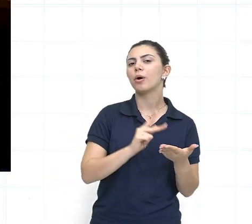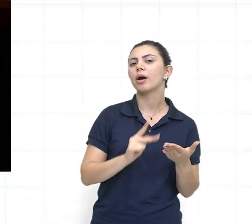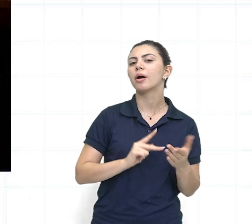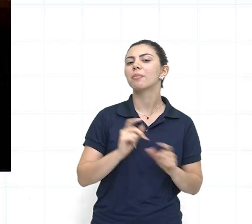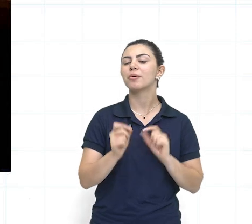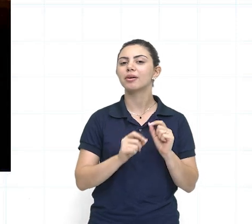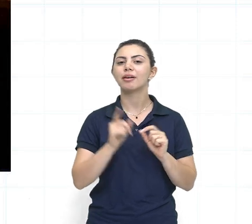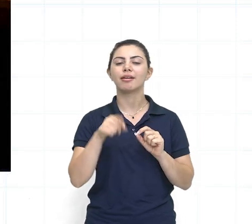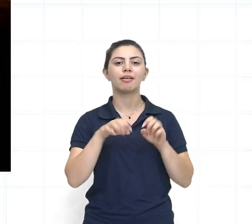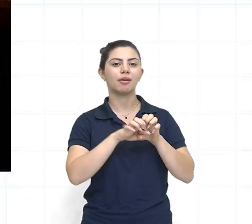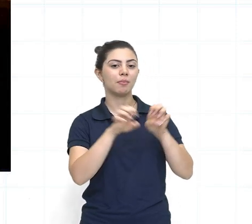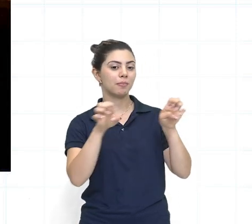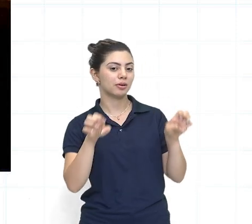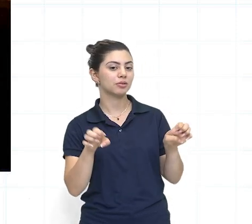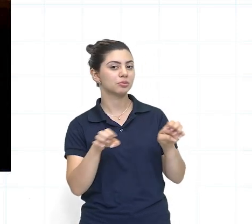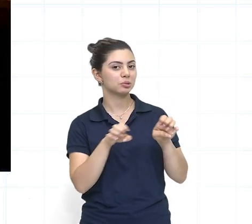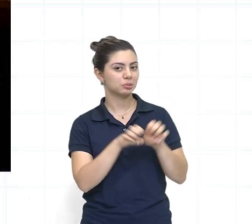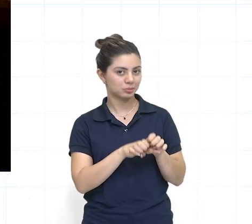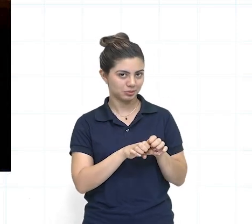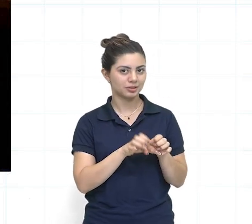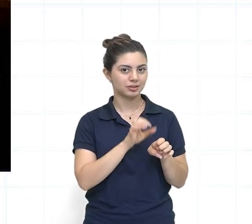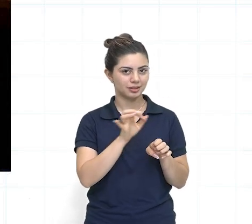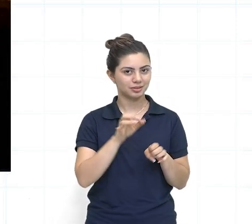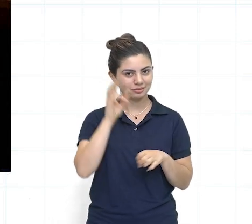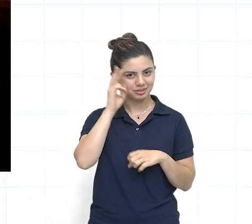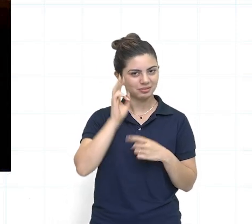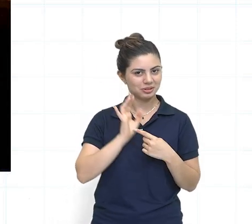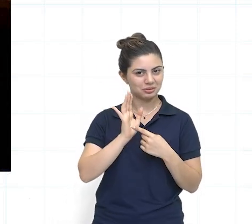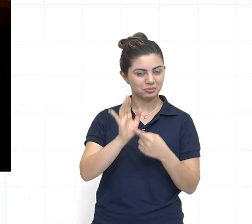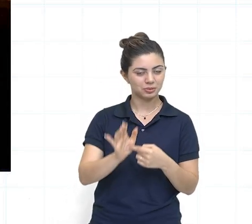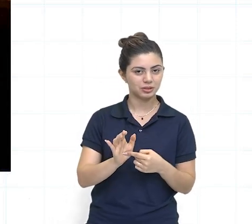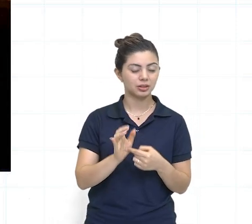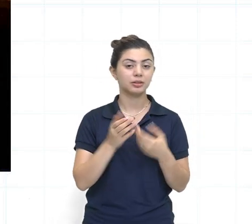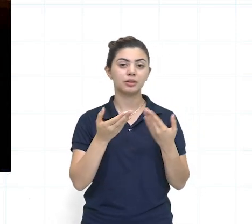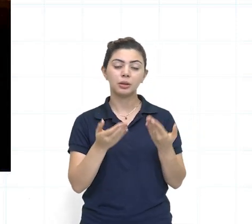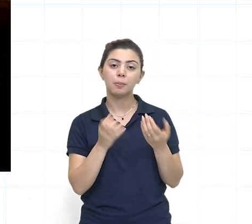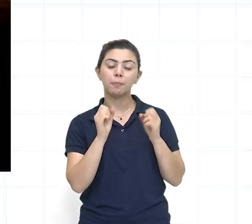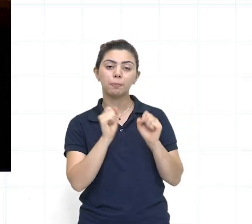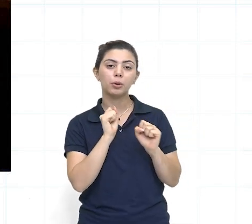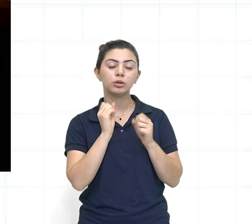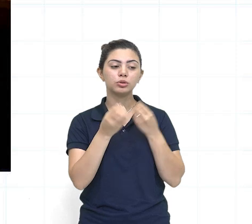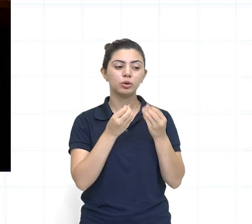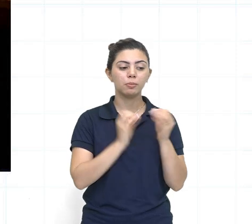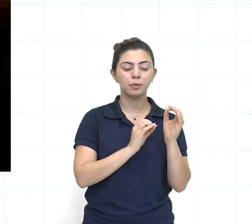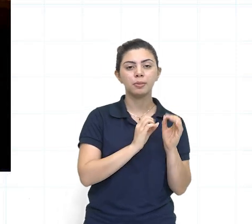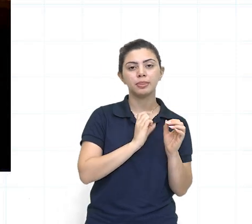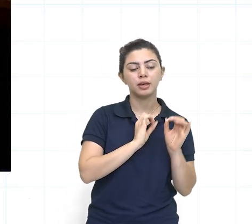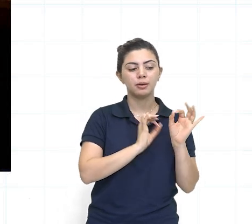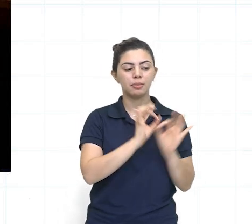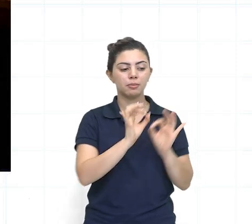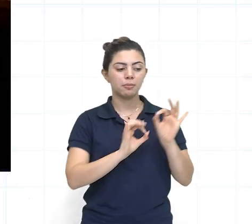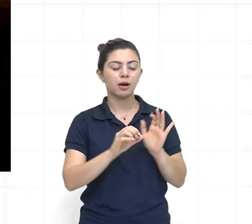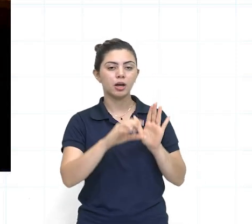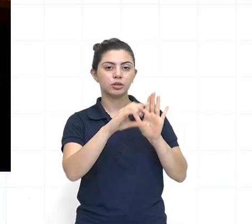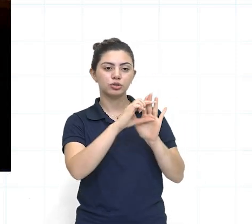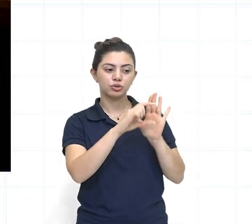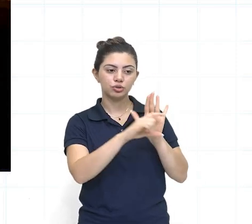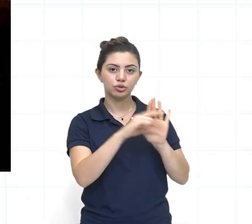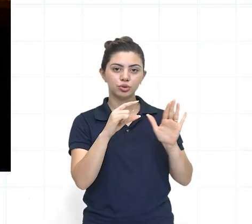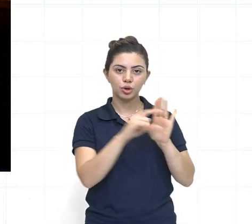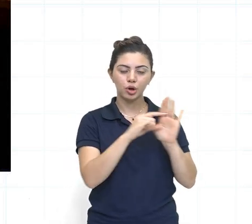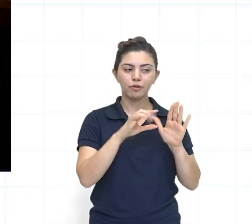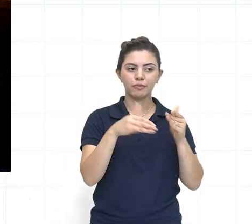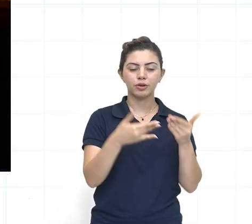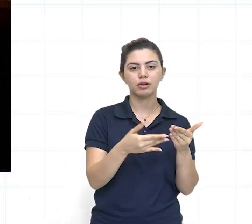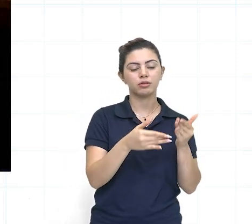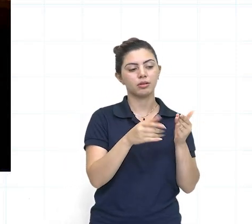uma estrutura, né? Como eu mostrei para vocês, ele pode estar organizado em forma de estrofes e rimas.